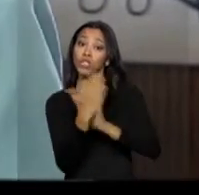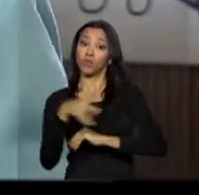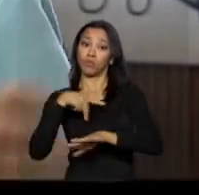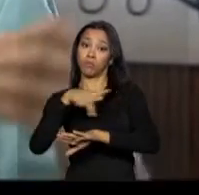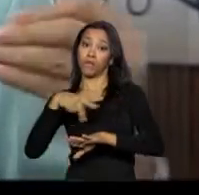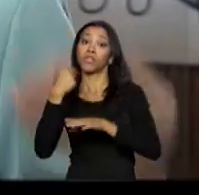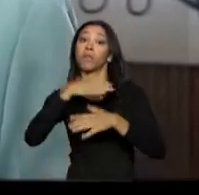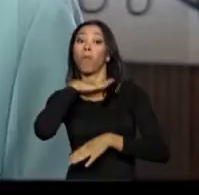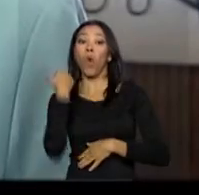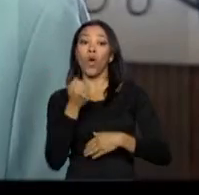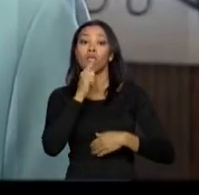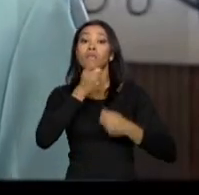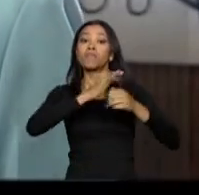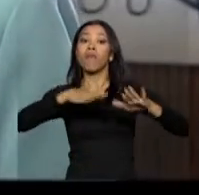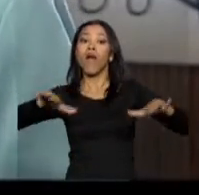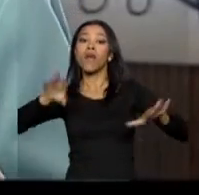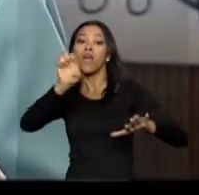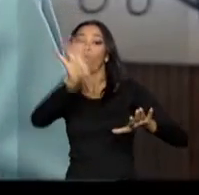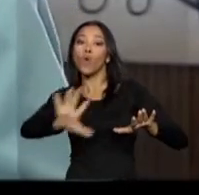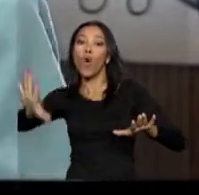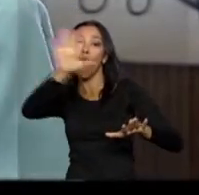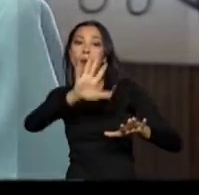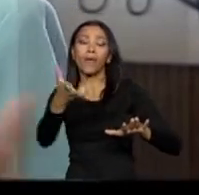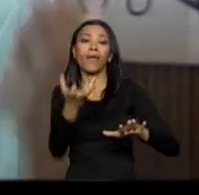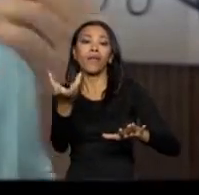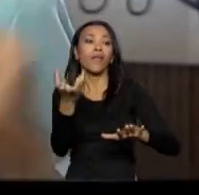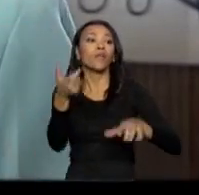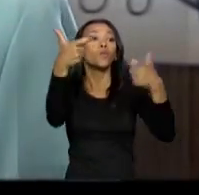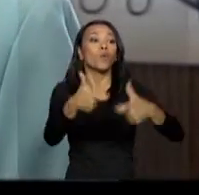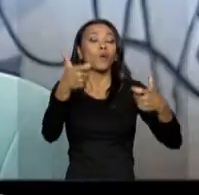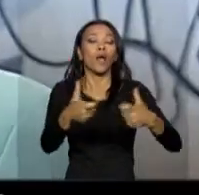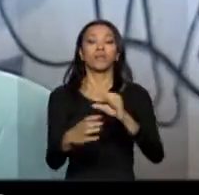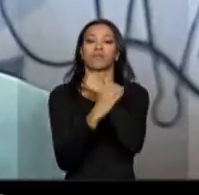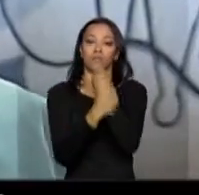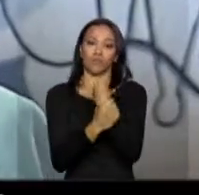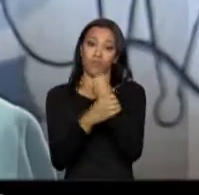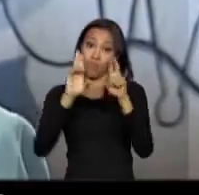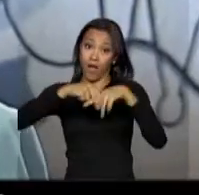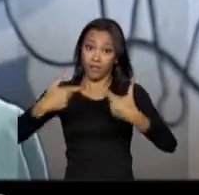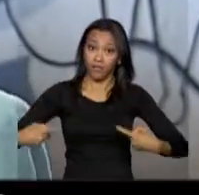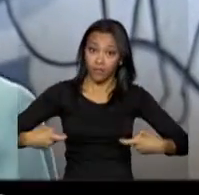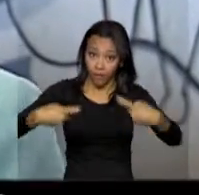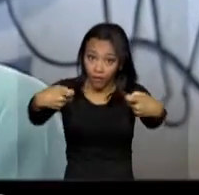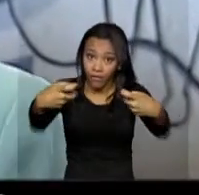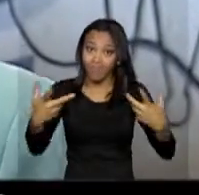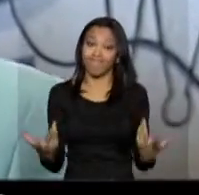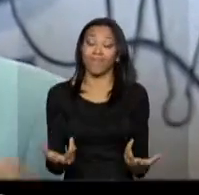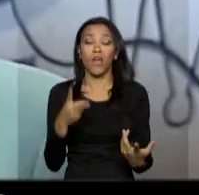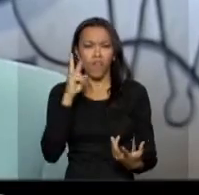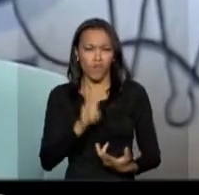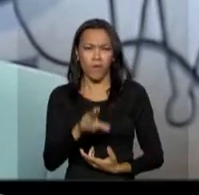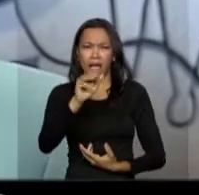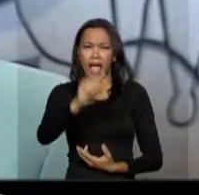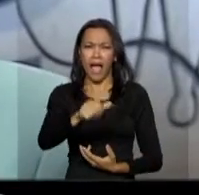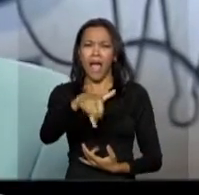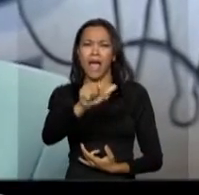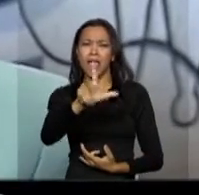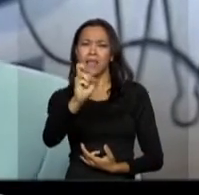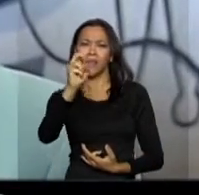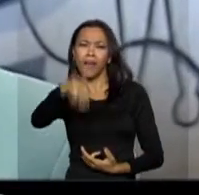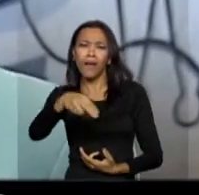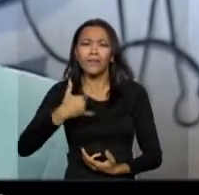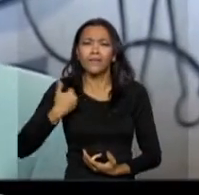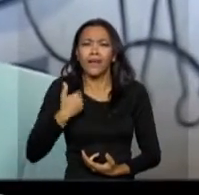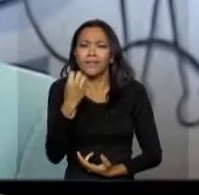morrem nas praias europeias ao tentar buscar refúgio da guerra. A imagem do menino Aylan Kurdi, de